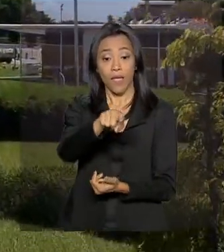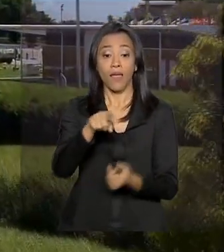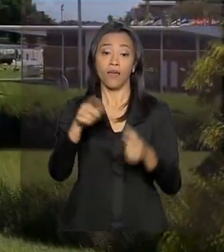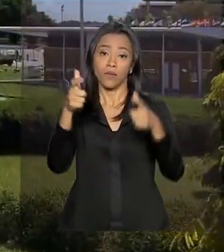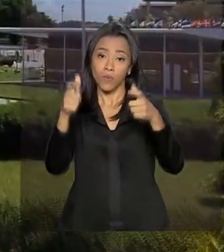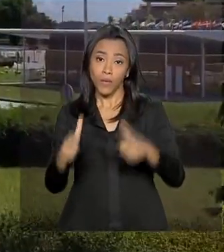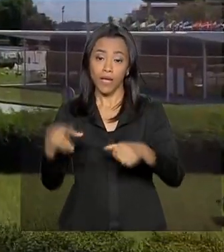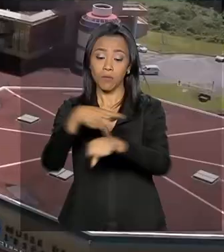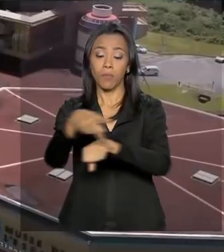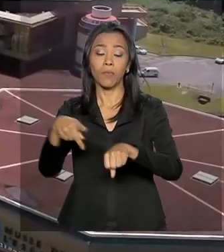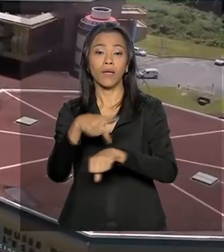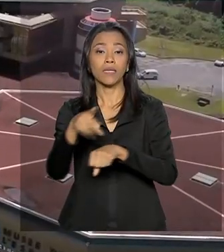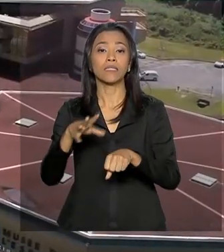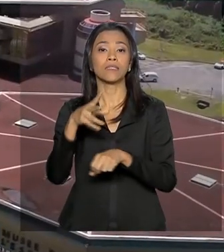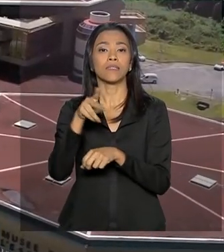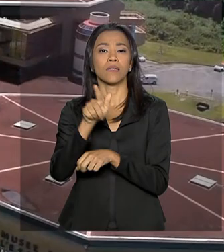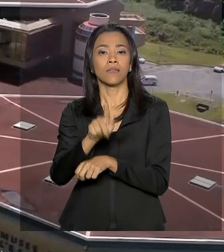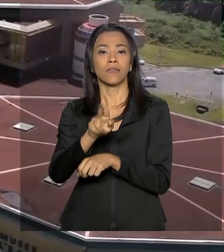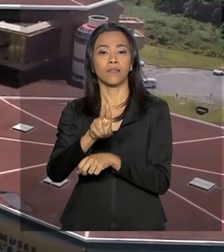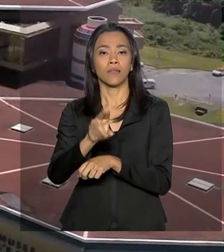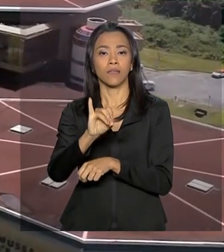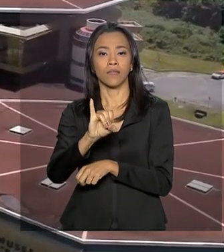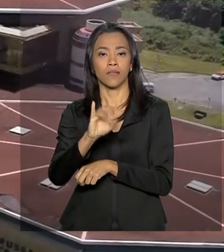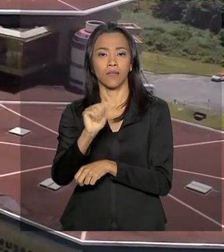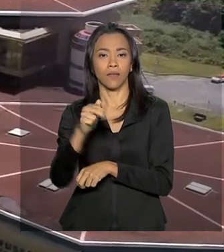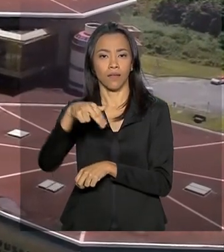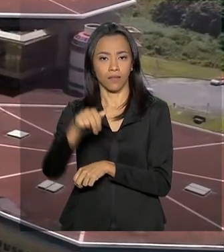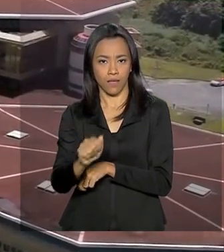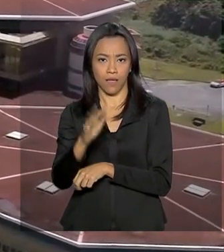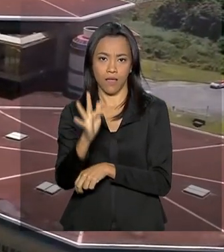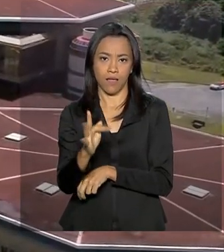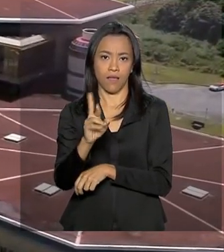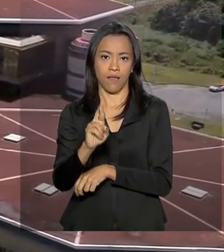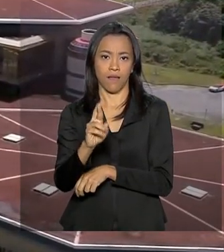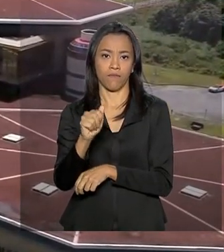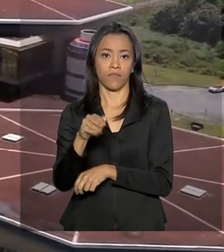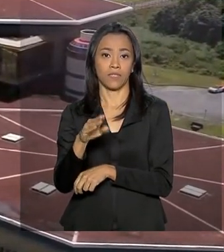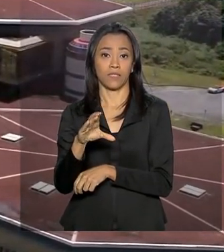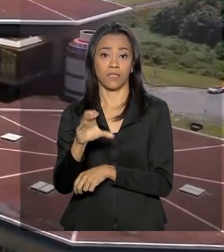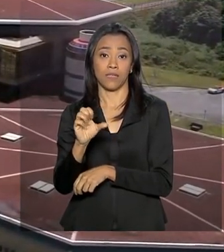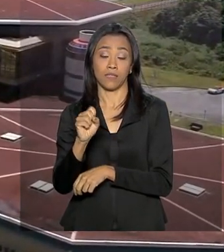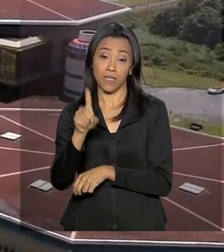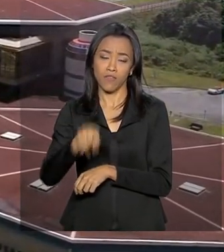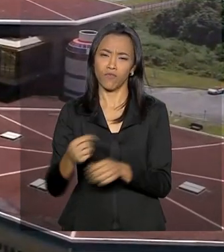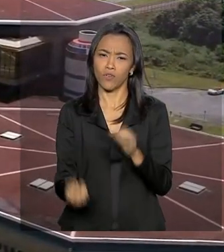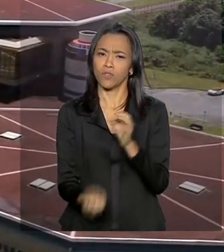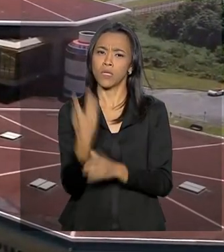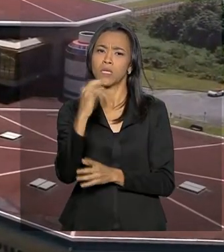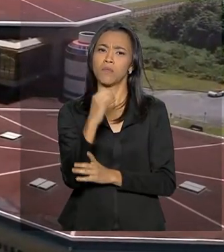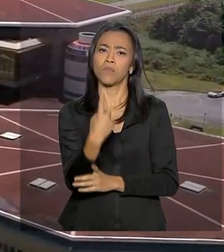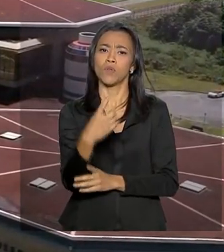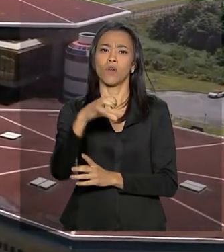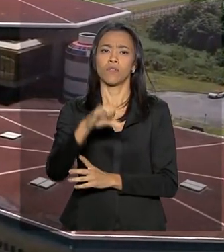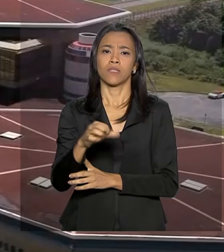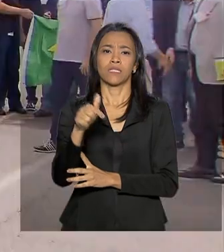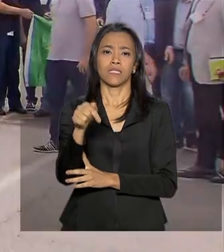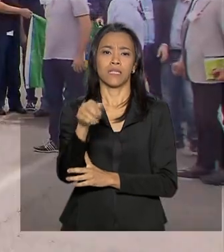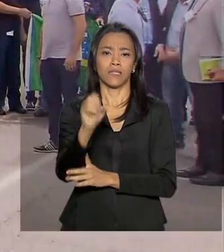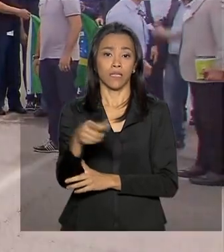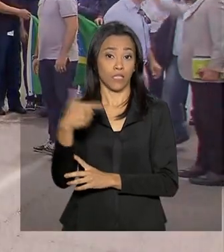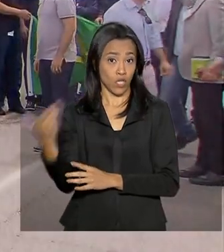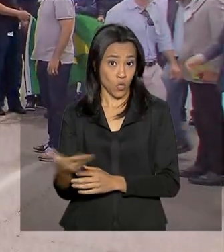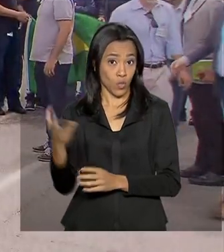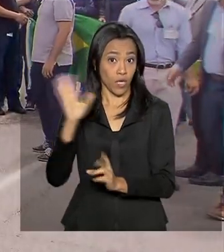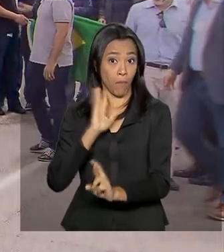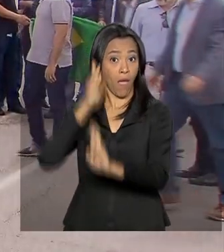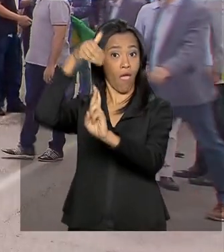na Guiana Francesa, foi inaugurado em 1970 e hoje é líder mundial na área espacial. E